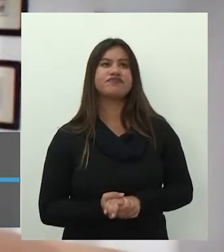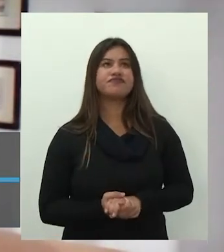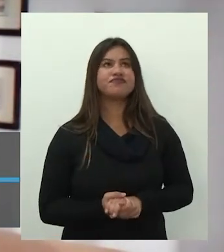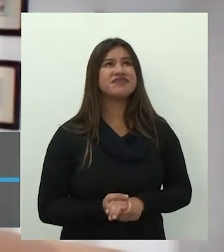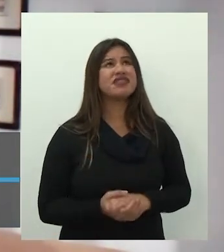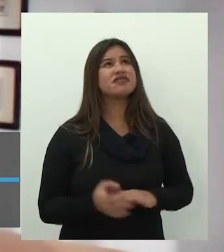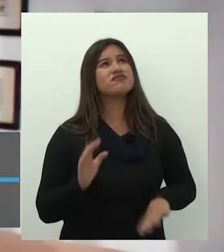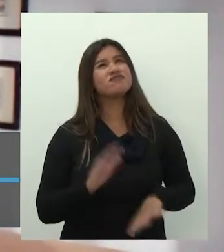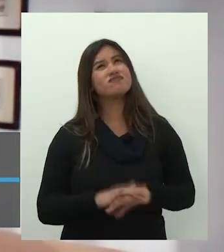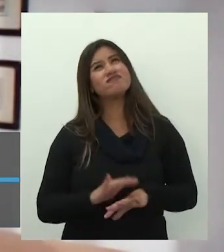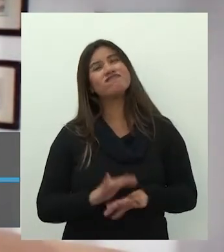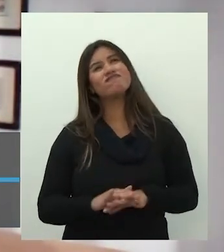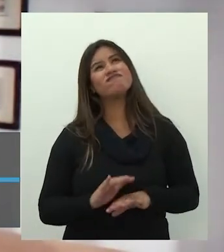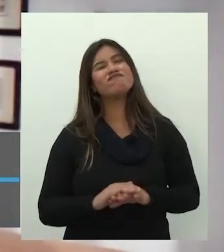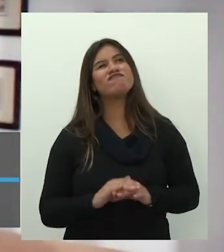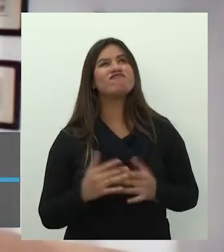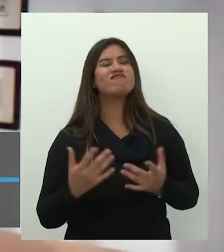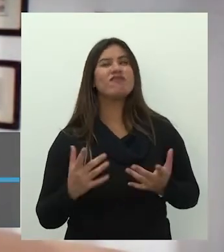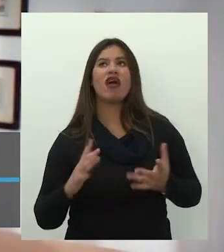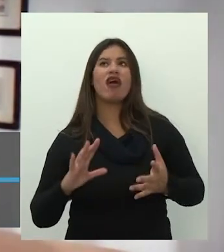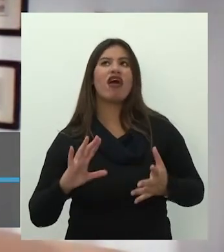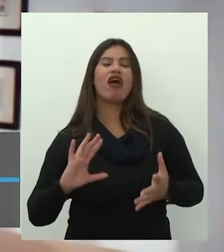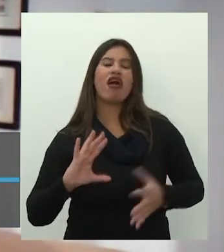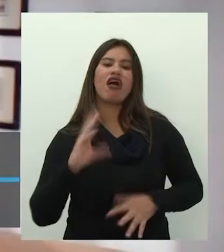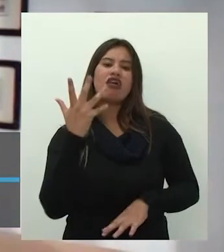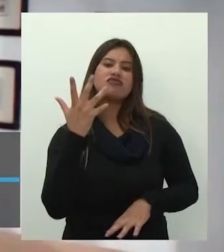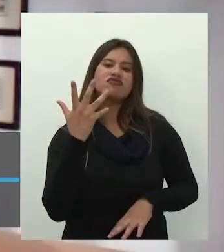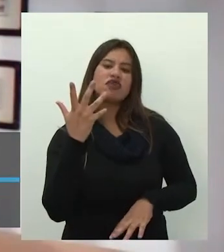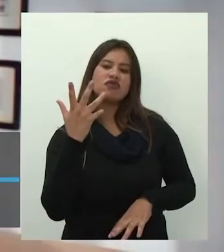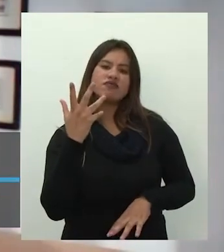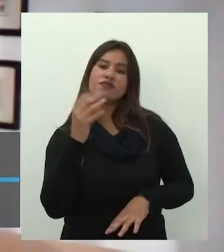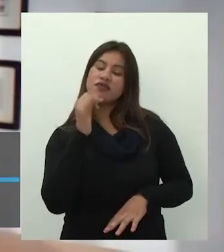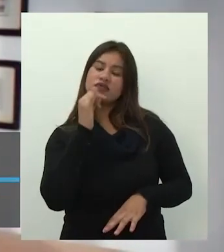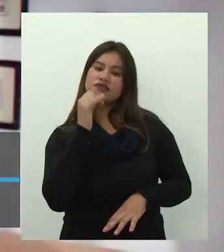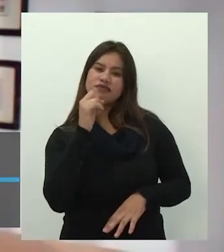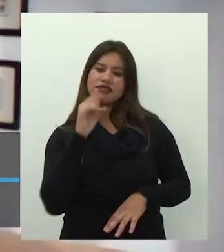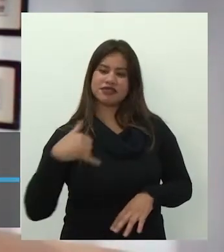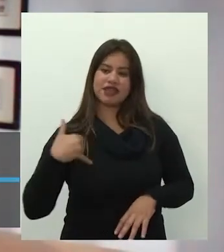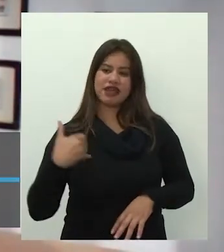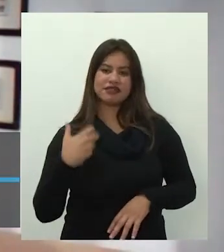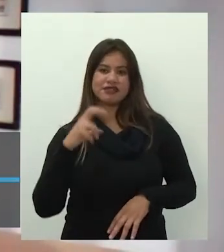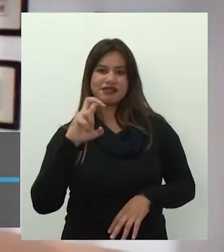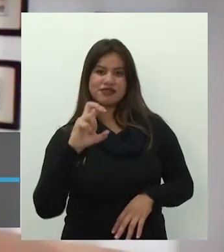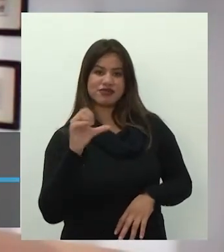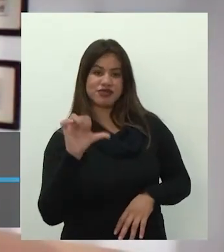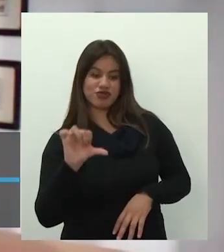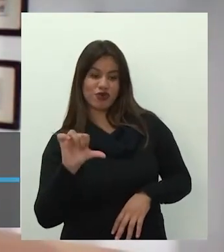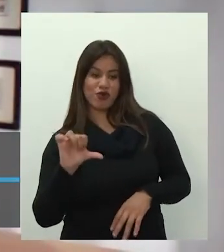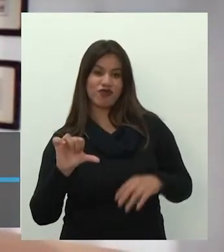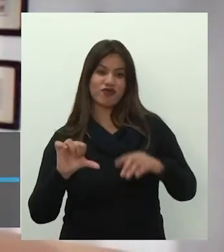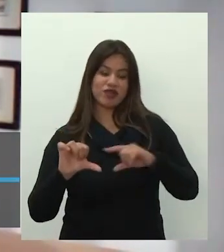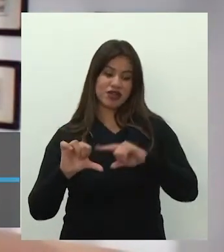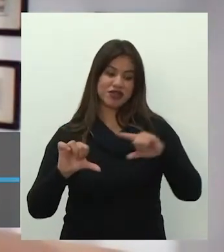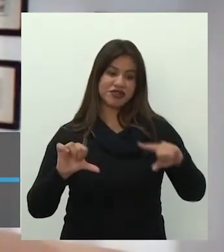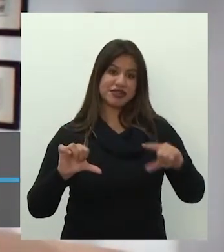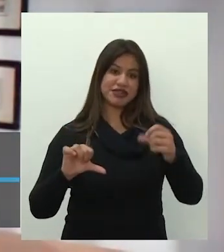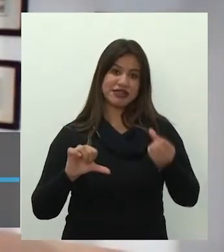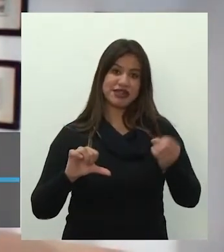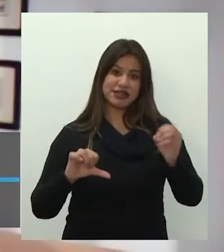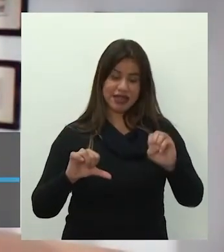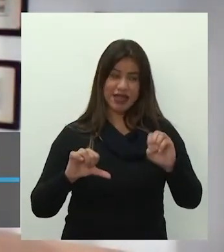coisa aconteça da noite dos 59 anos para o dia dos 60